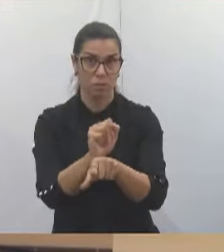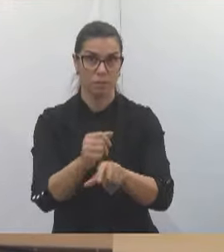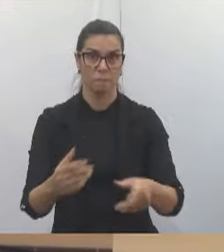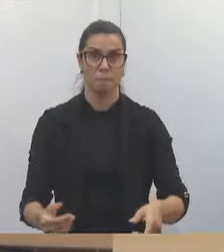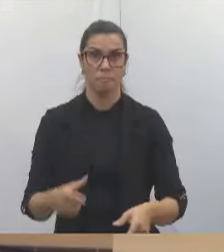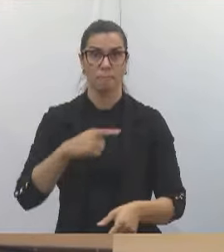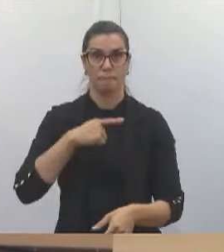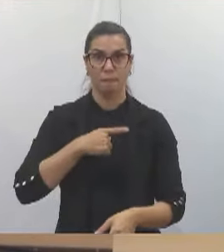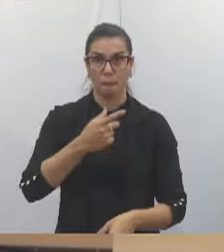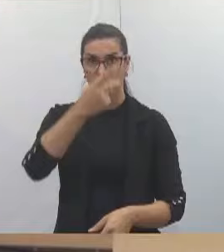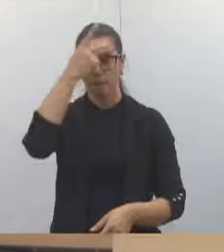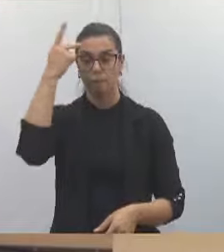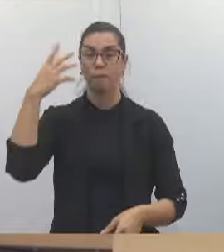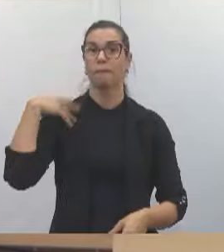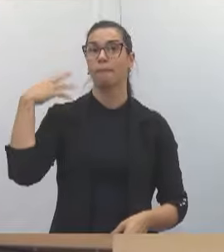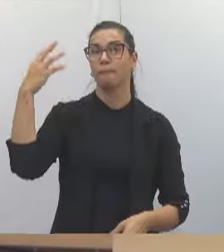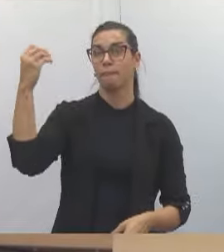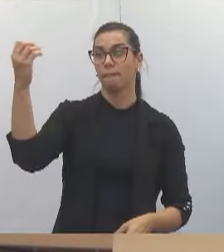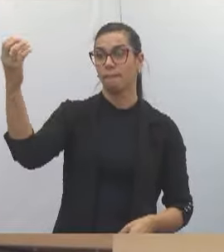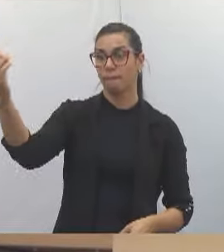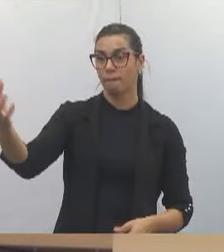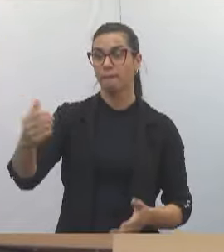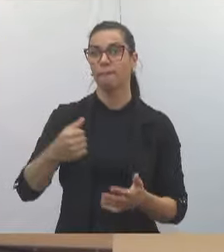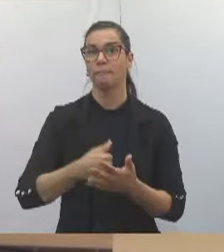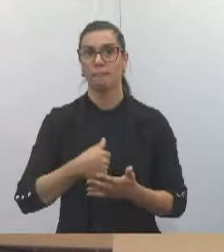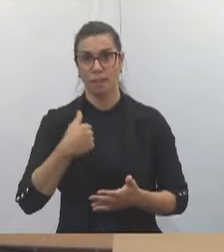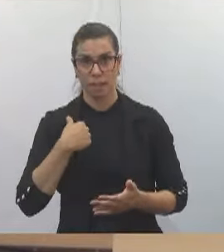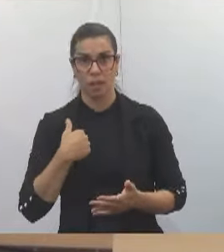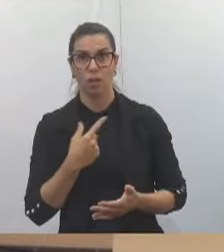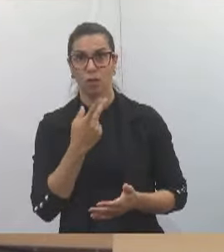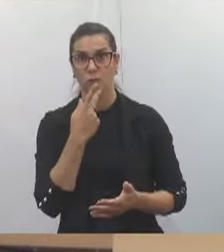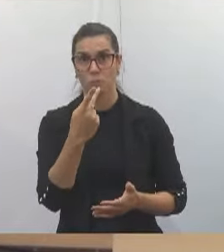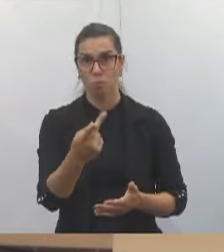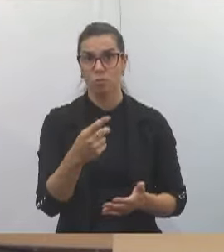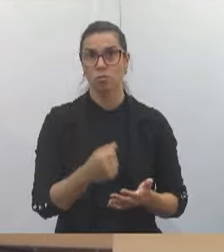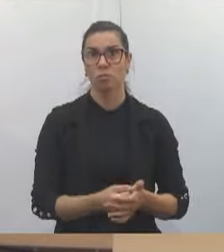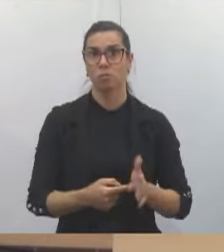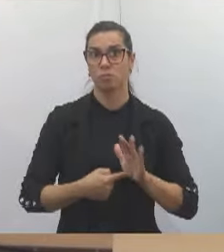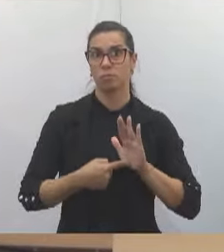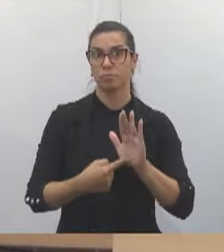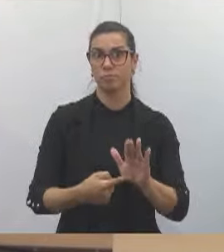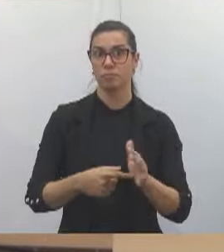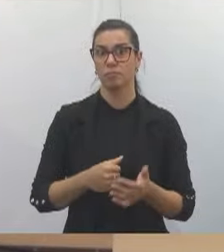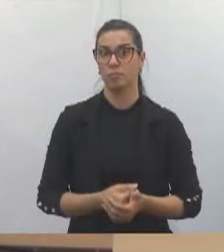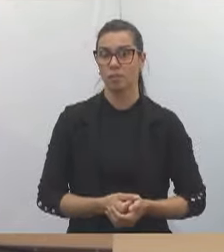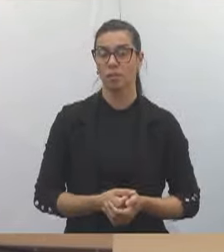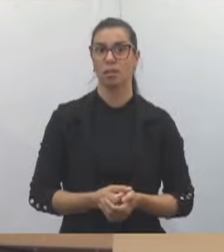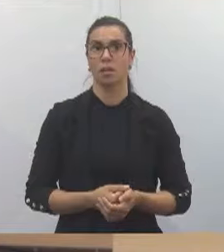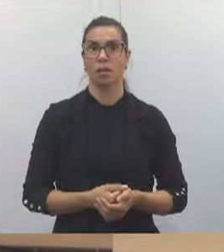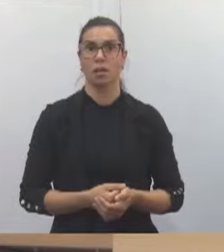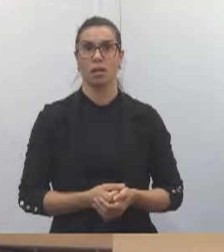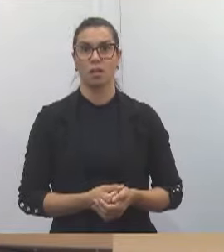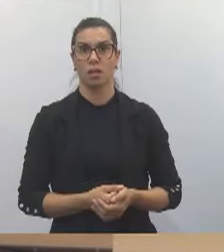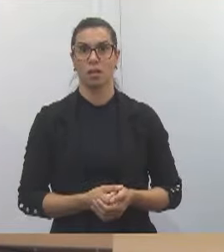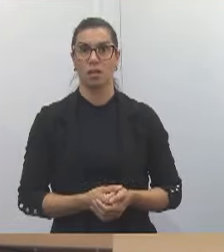vai viajar, gente. Tem um caso aqui que nós vamos passar para vocês. Foram viajar e deixaram os animais na sacada.